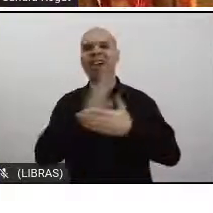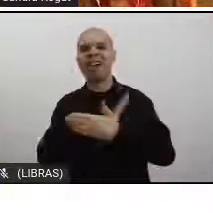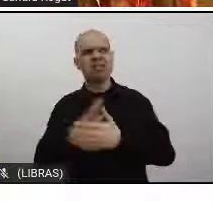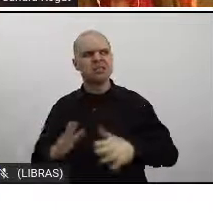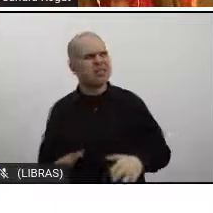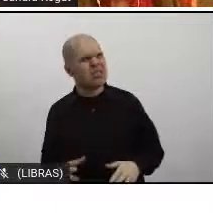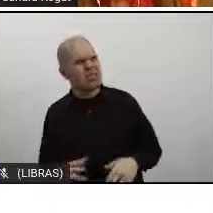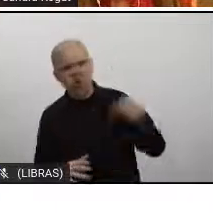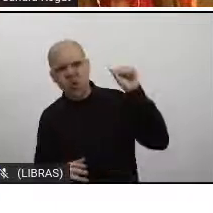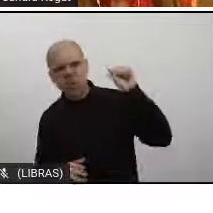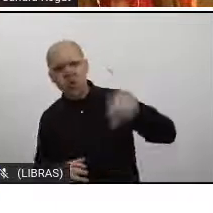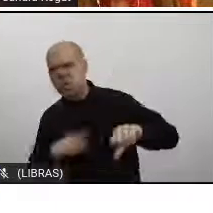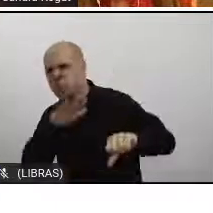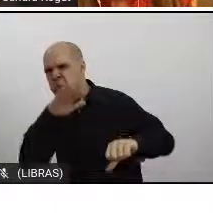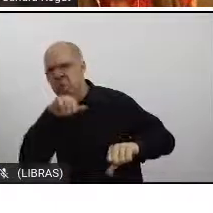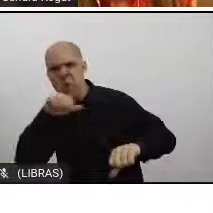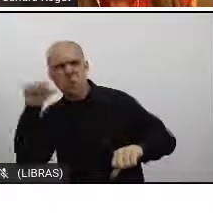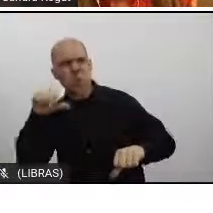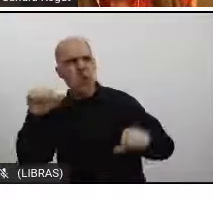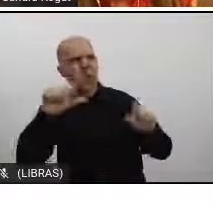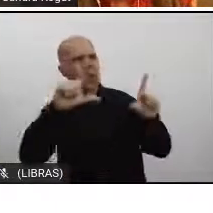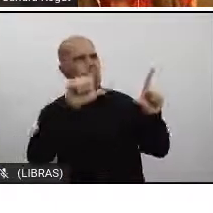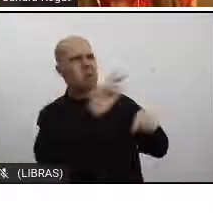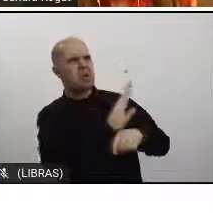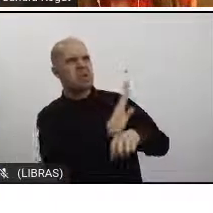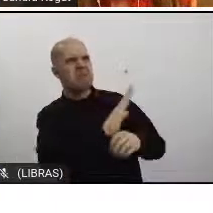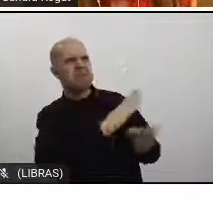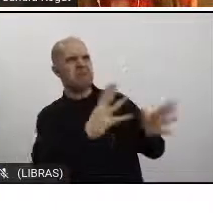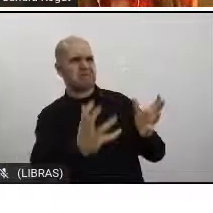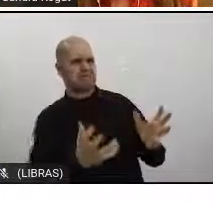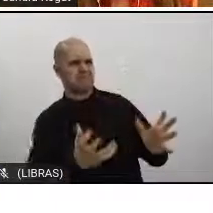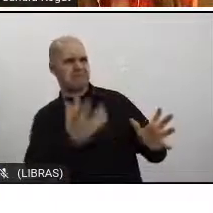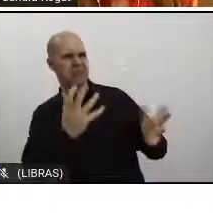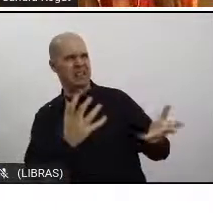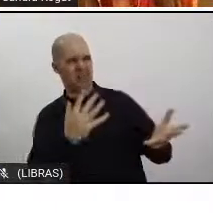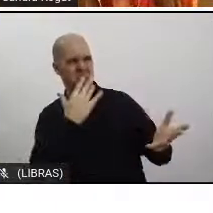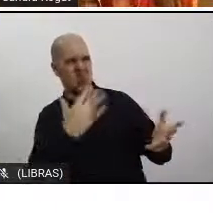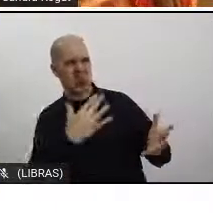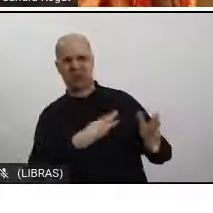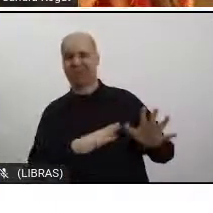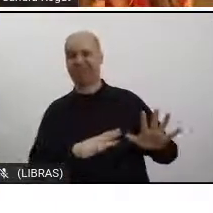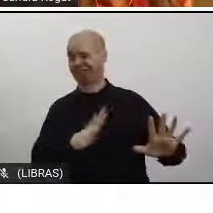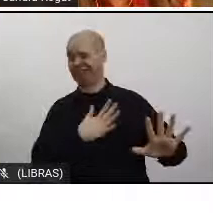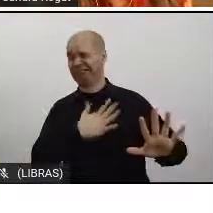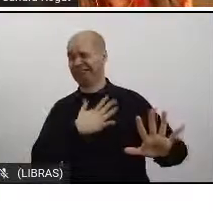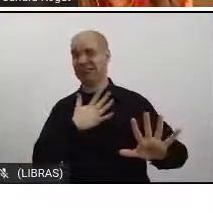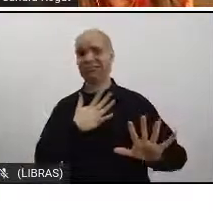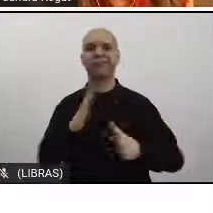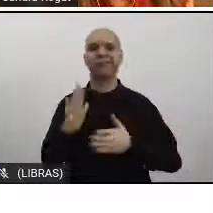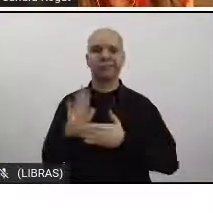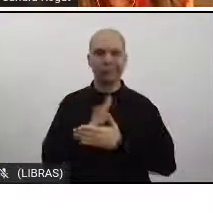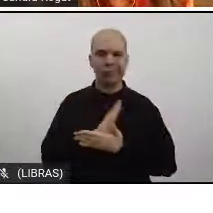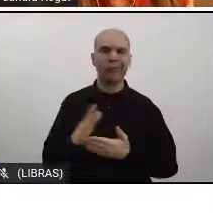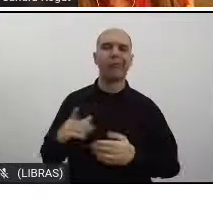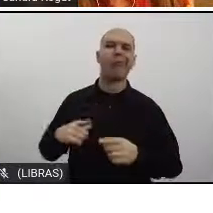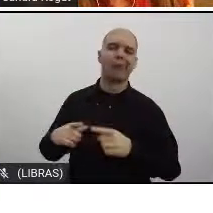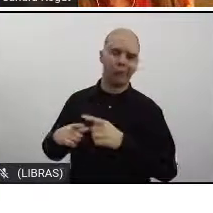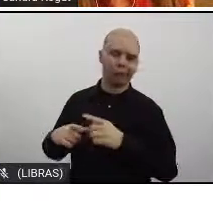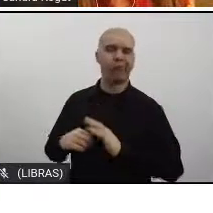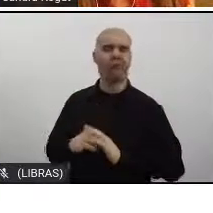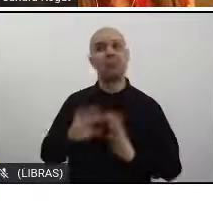Eu me lembro que eu fui num festival nos Estados Unidos... e na hora que eu fui falar com o